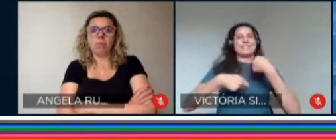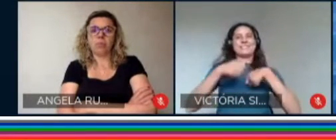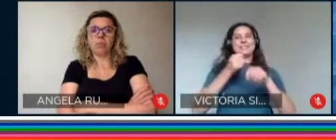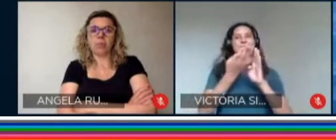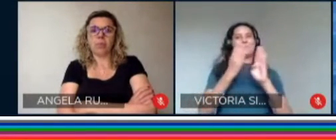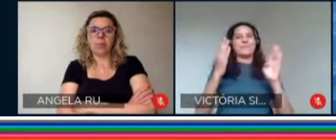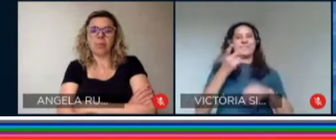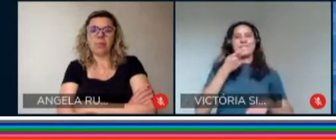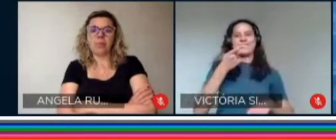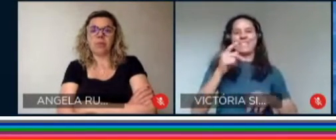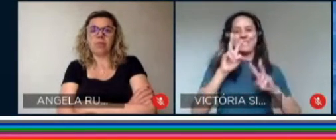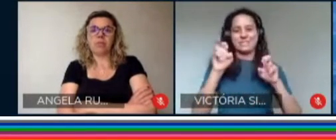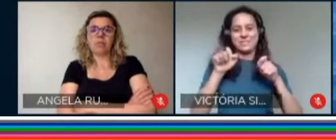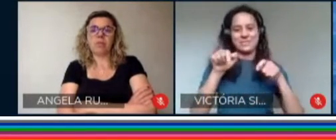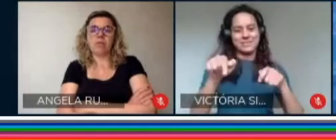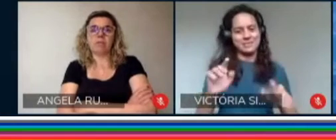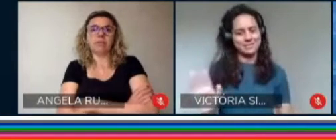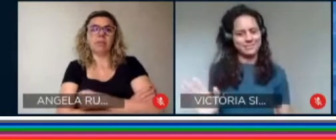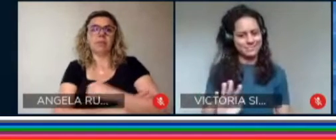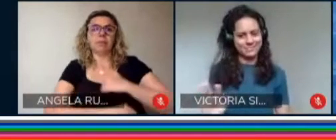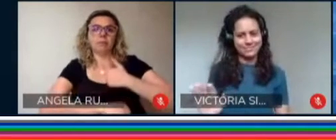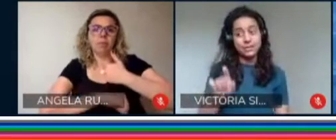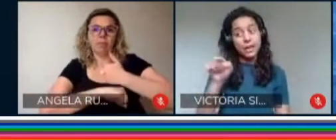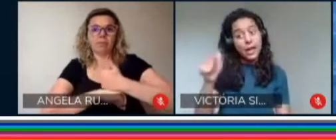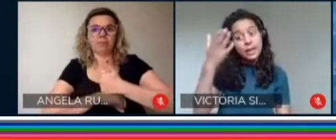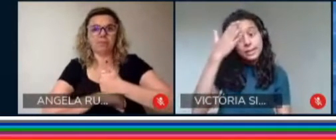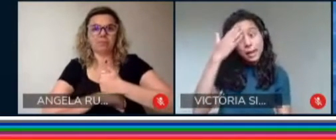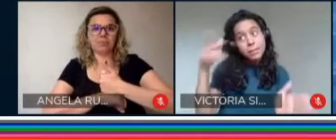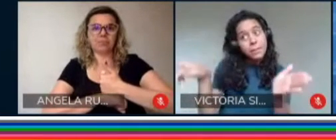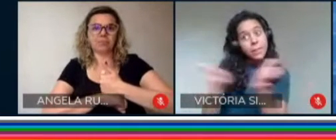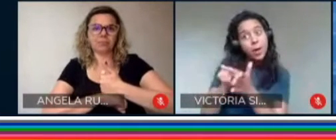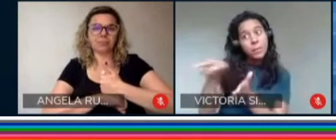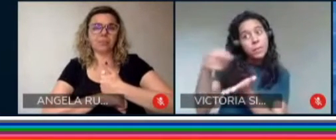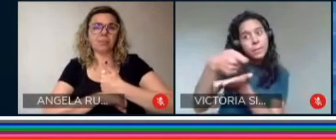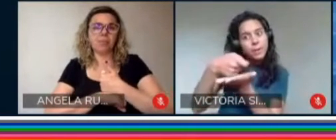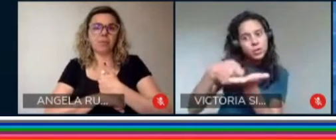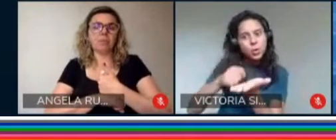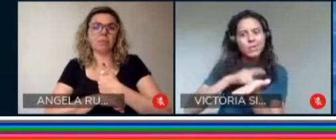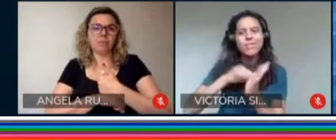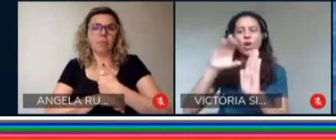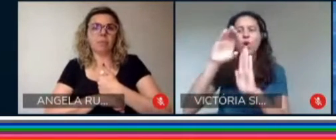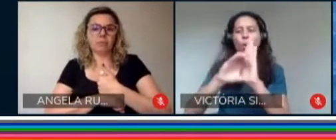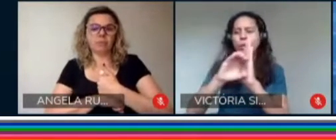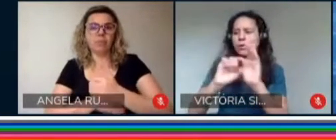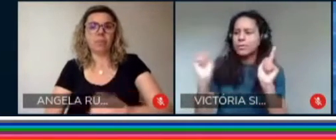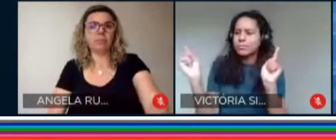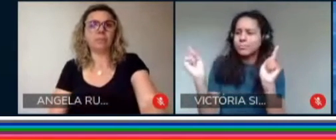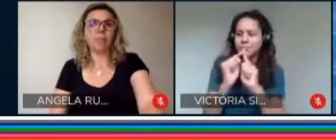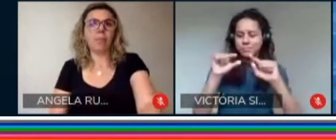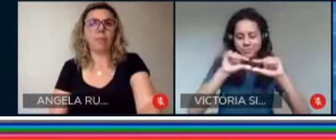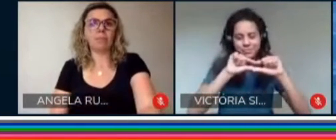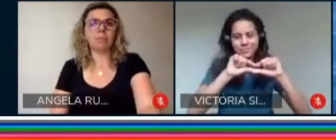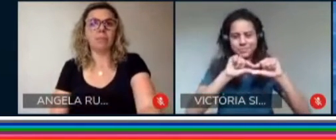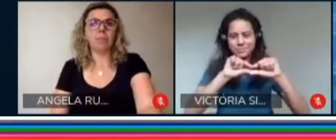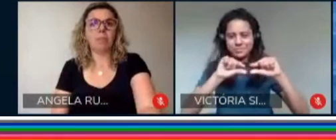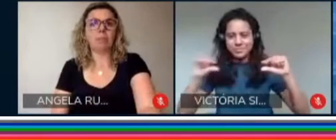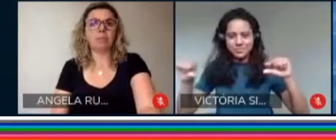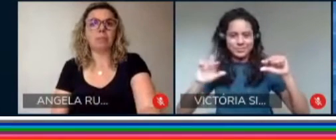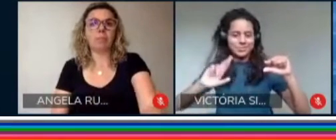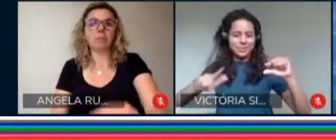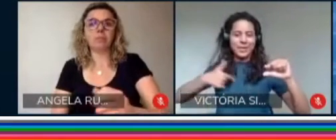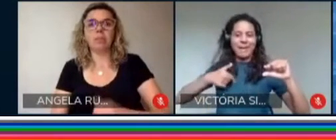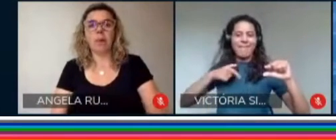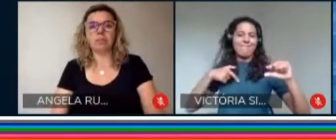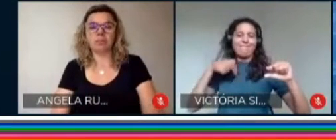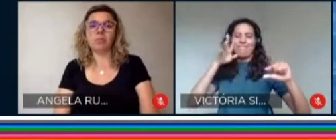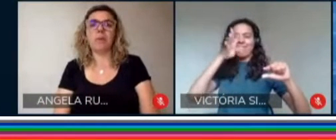falando sobre possibilidade de administração de bibliotecas, né? não sou uma pessoa inventando nada, né? São pessoas